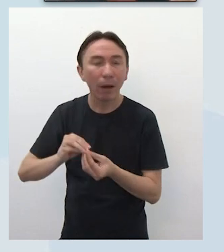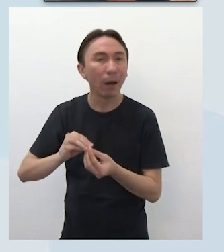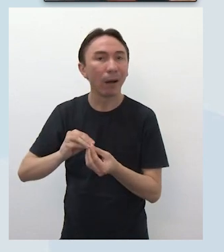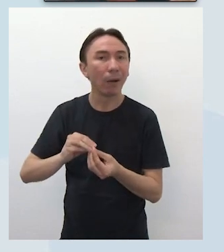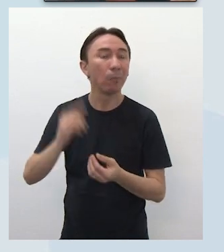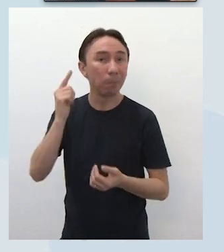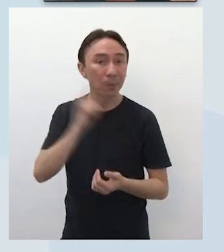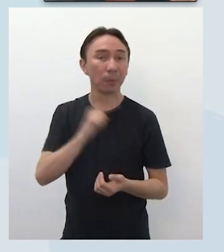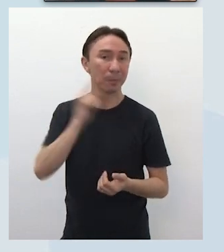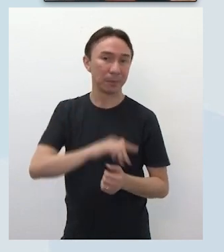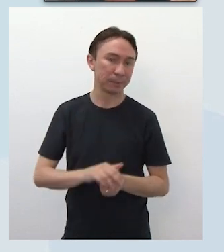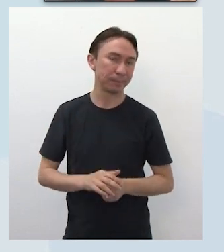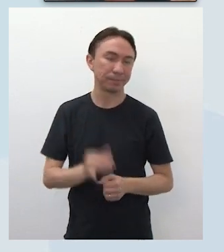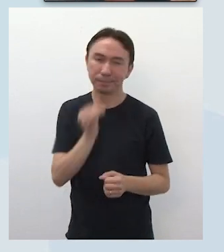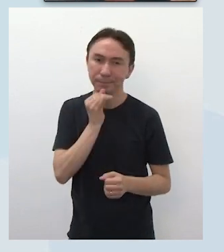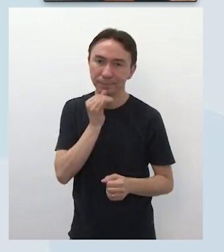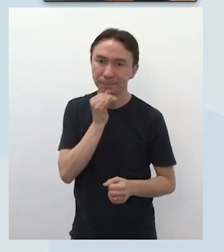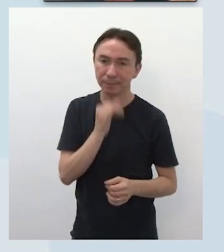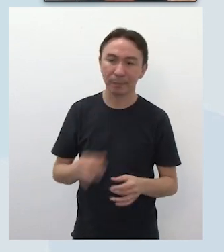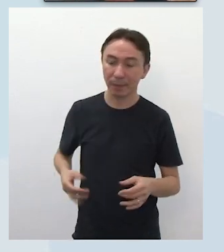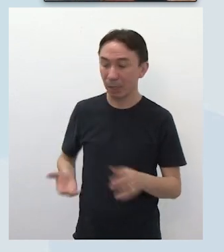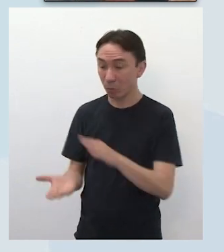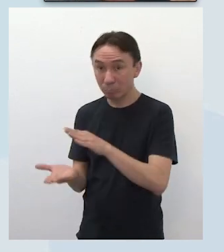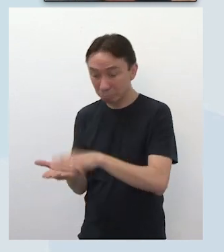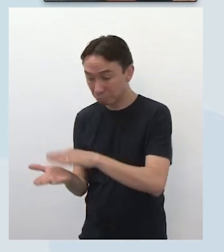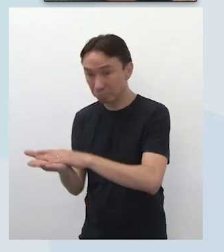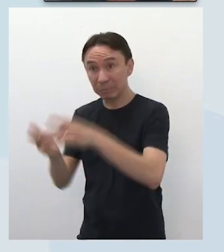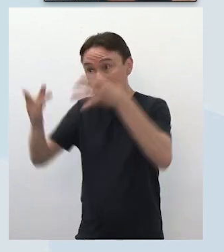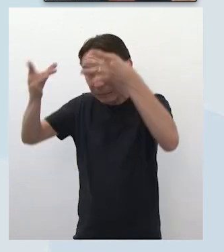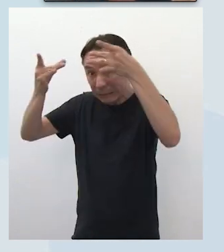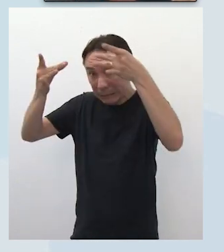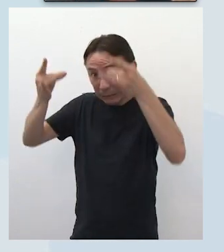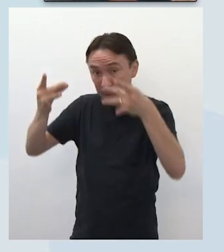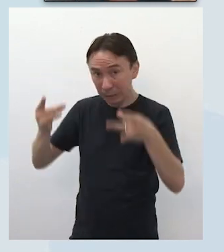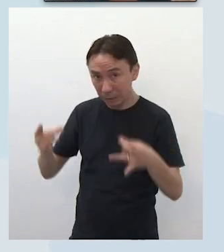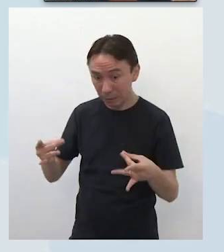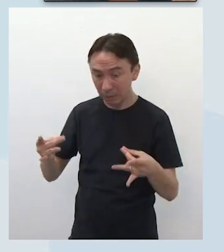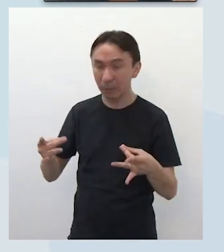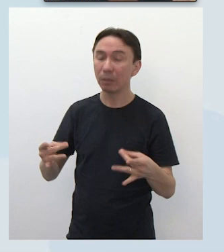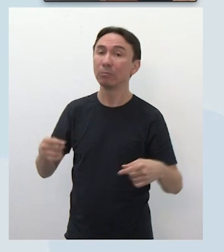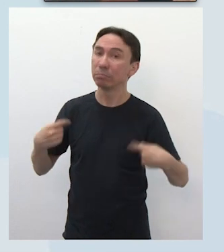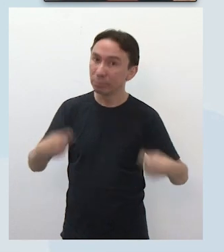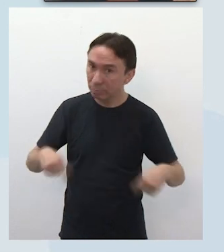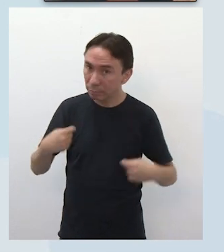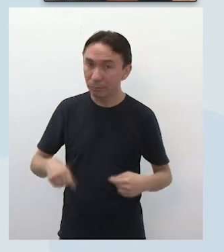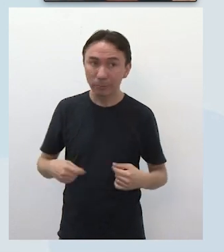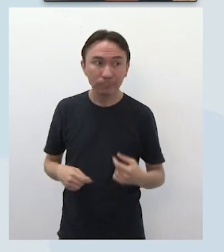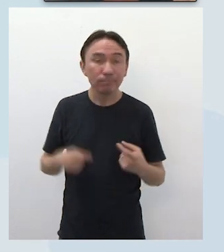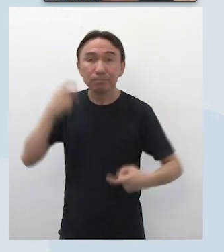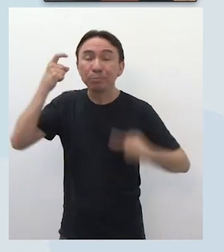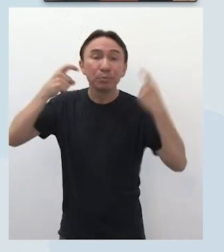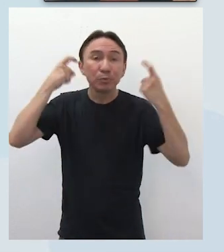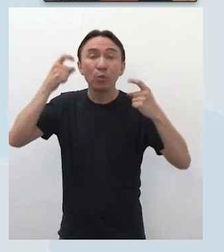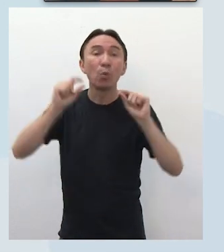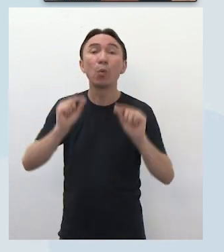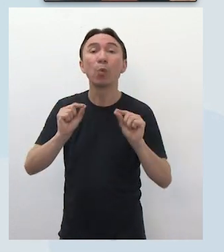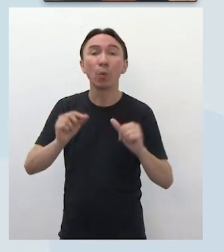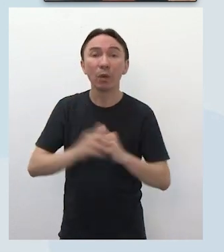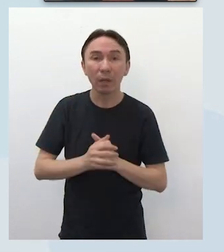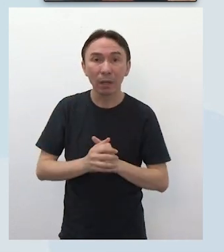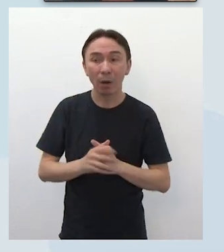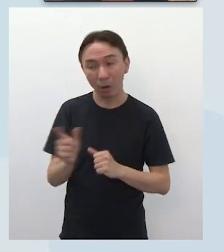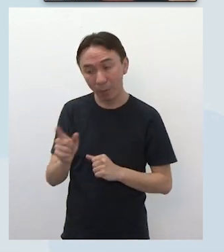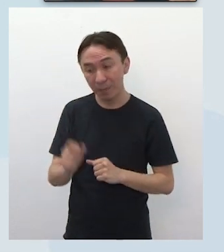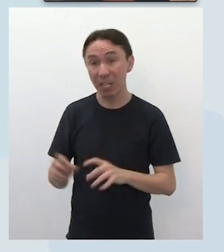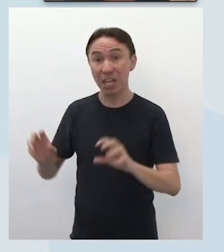nos elogios descritivos uma preocupação e um compromisso de você dar mais importância ao